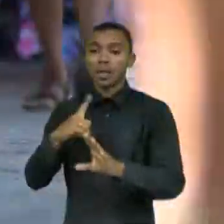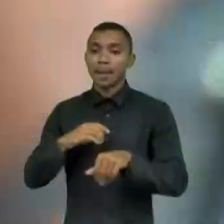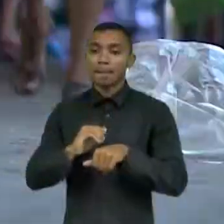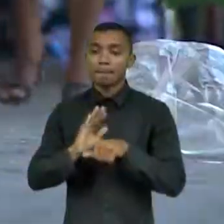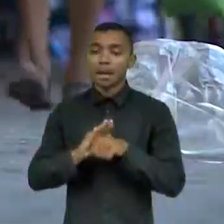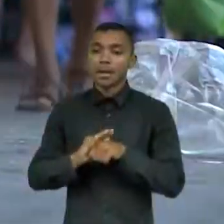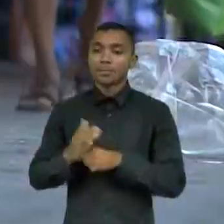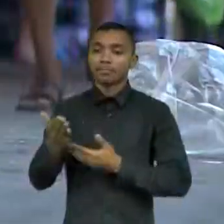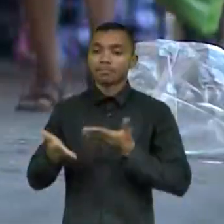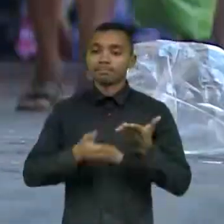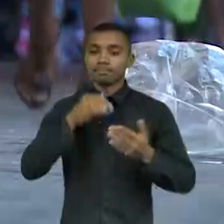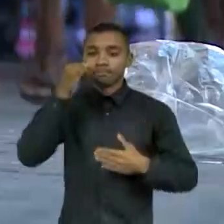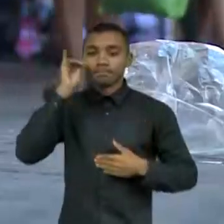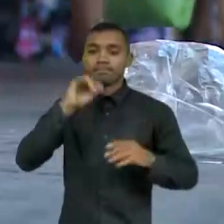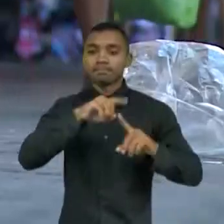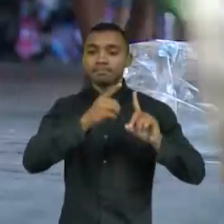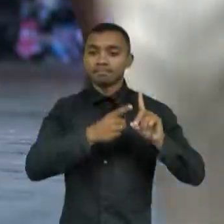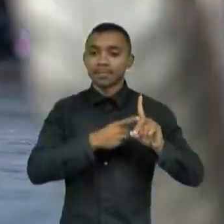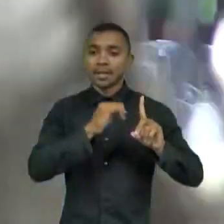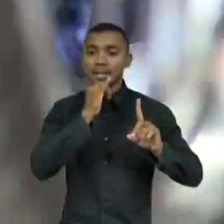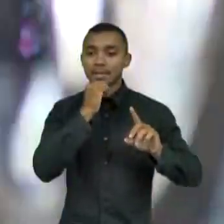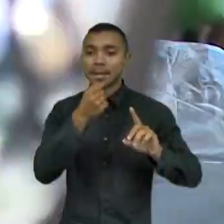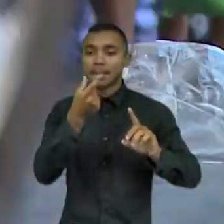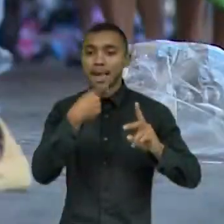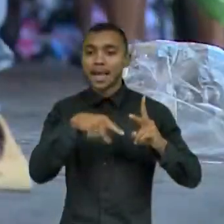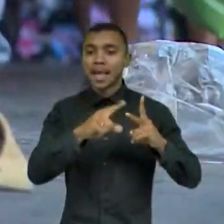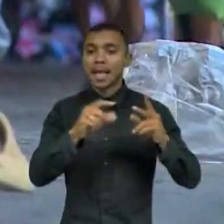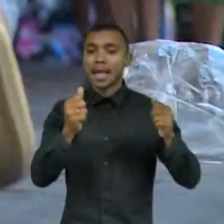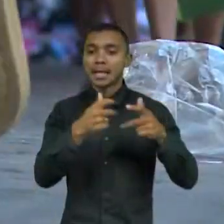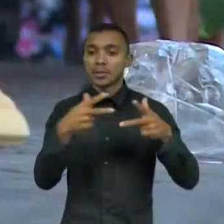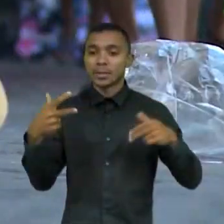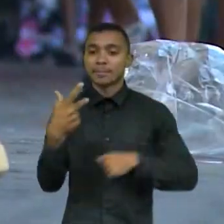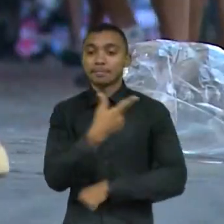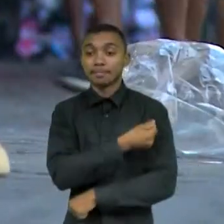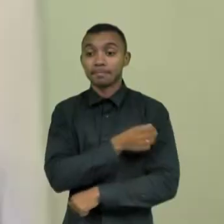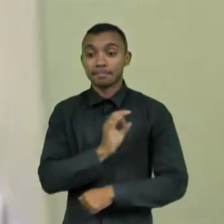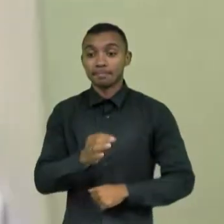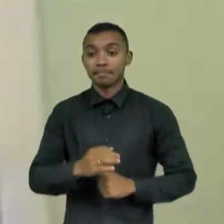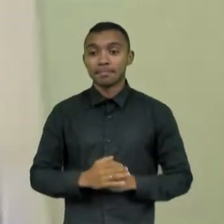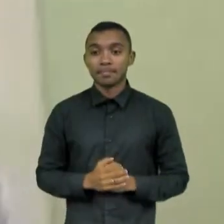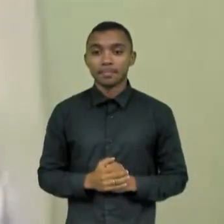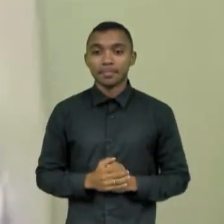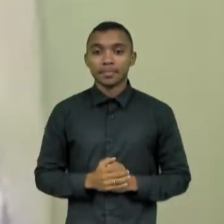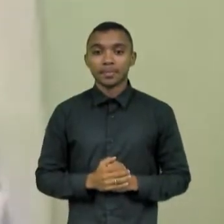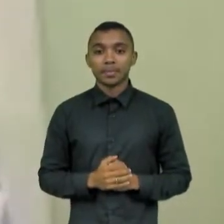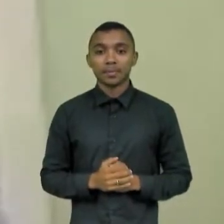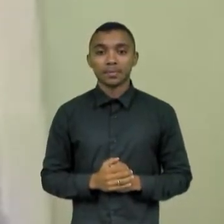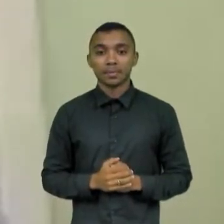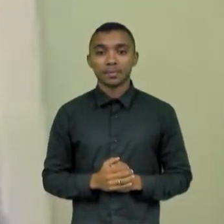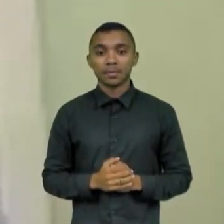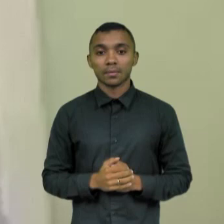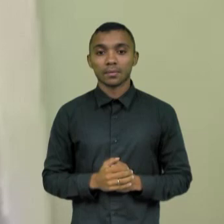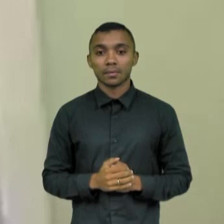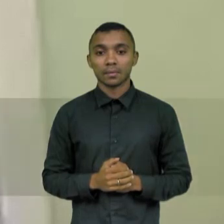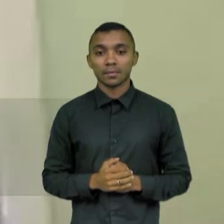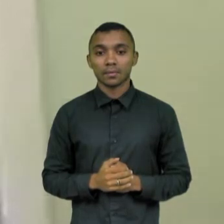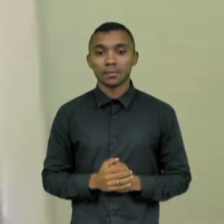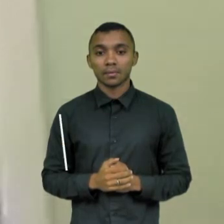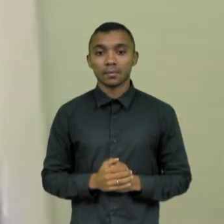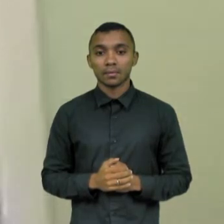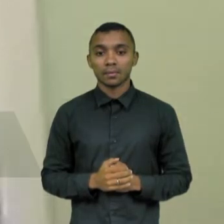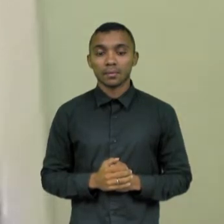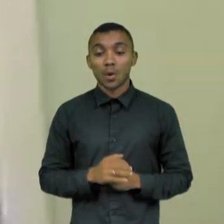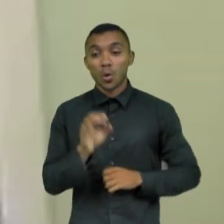contraceptivos mais eficientes e um maior planejamento familiar dos casais. O planejamento reprodutivo,